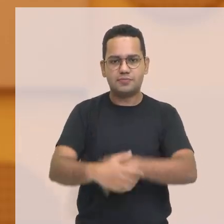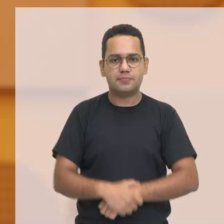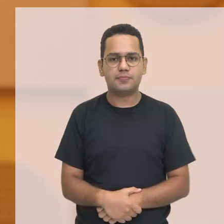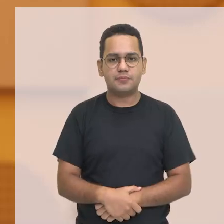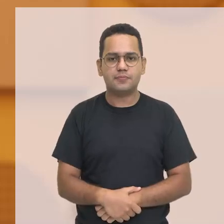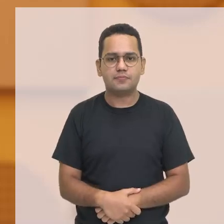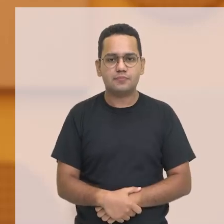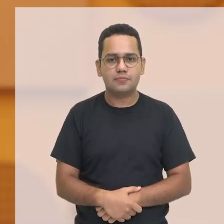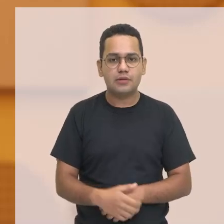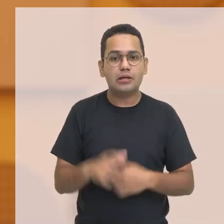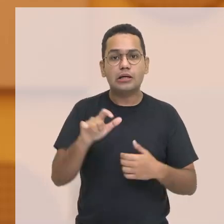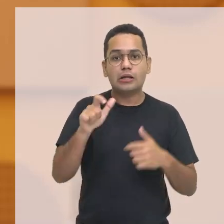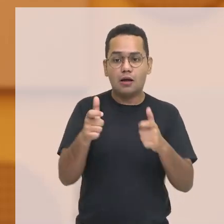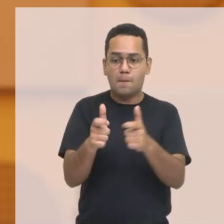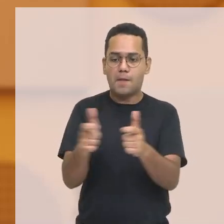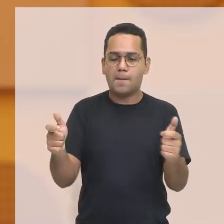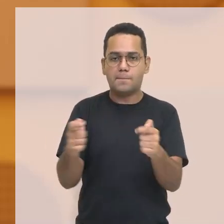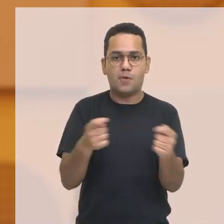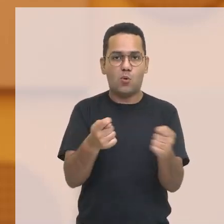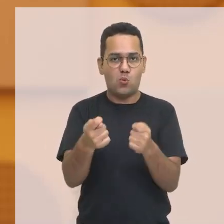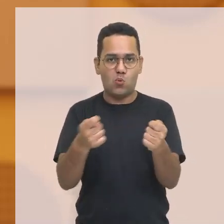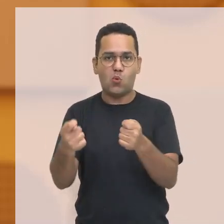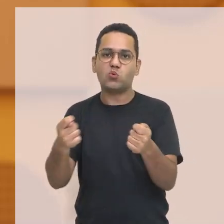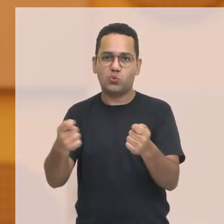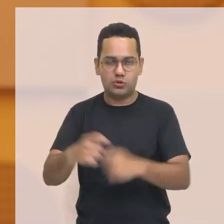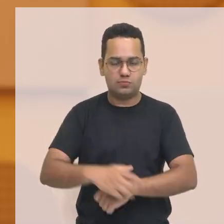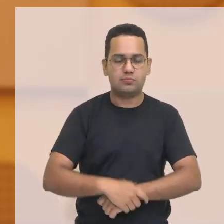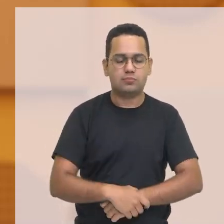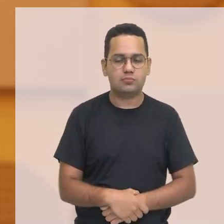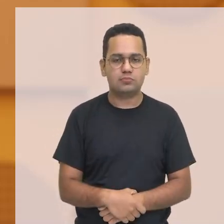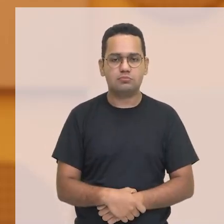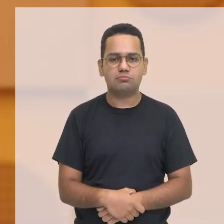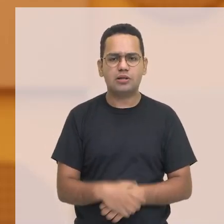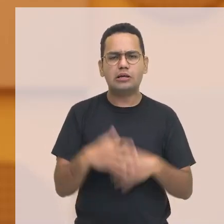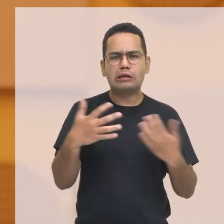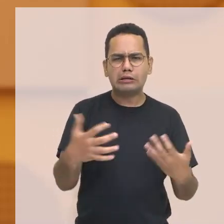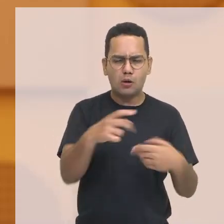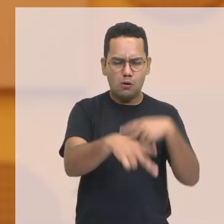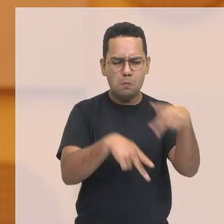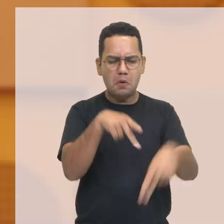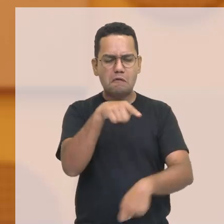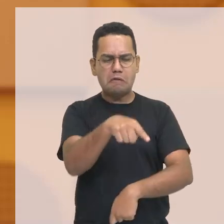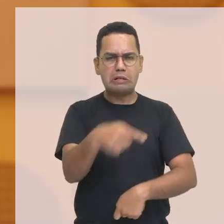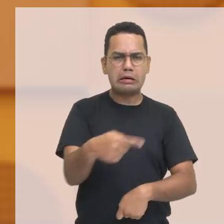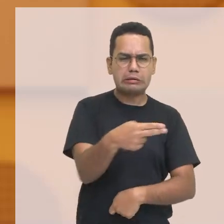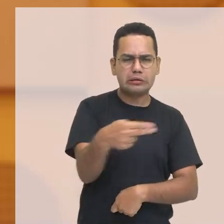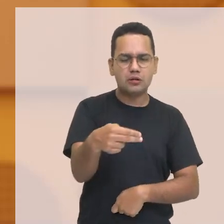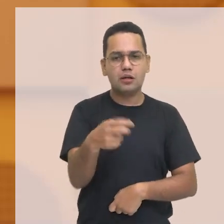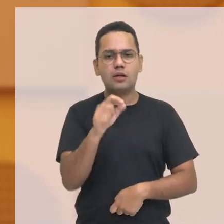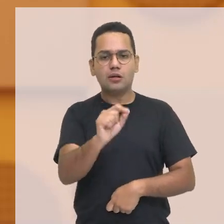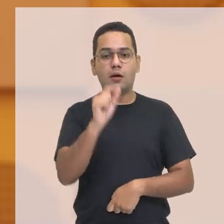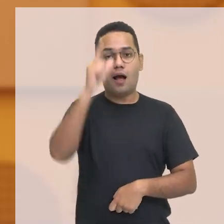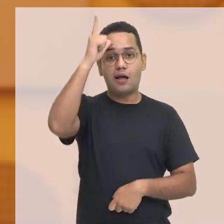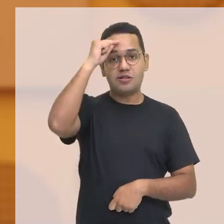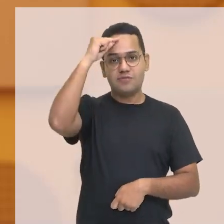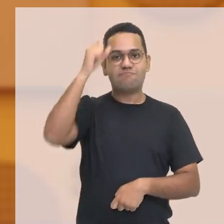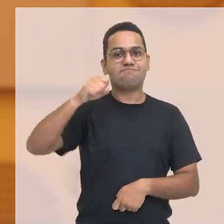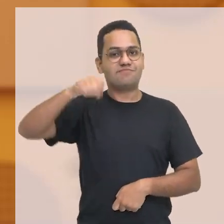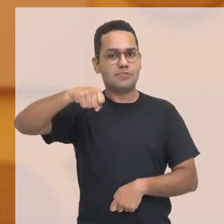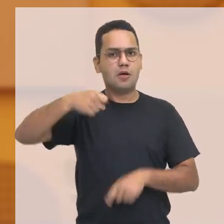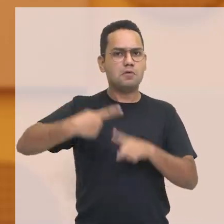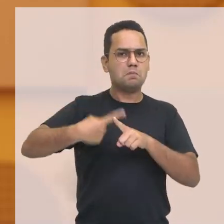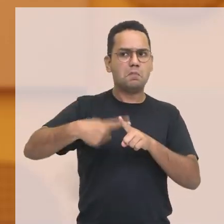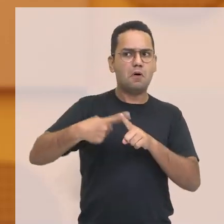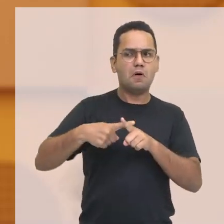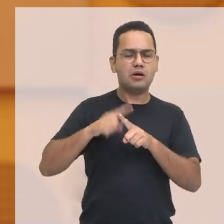estava ali aumentando a sua área de dominação. Então, a princípio, os indonésios eles viram ali aquilo como um alívio porque estava longe da